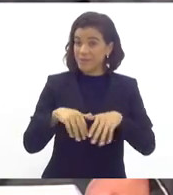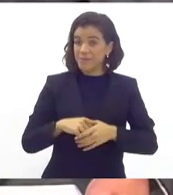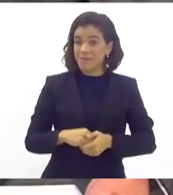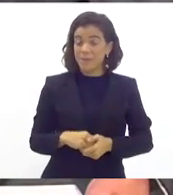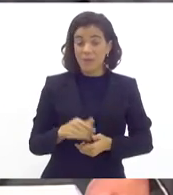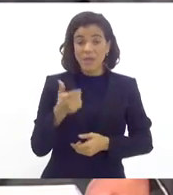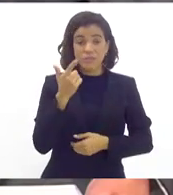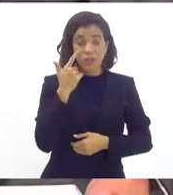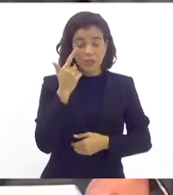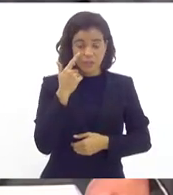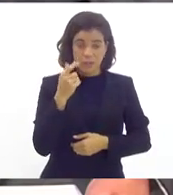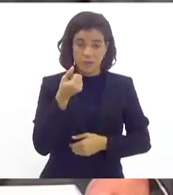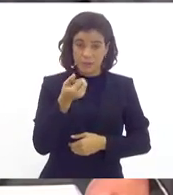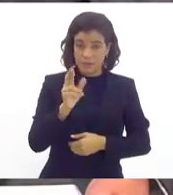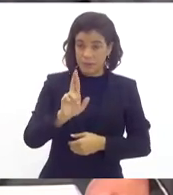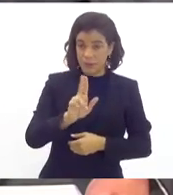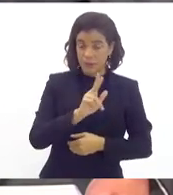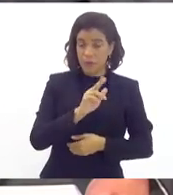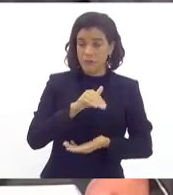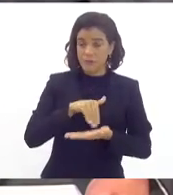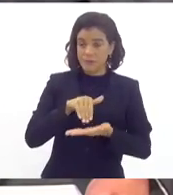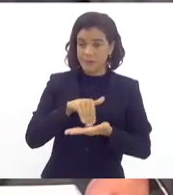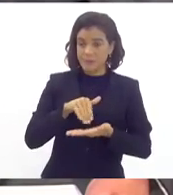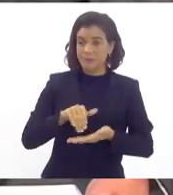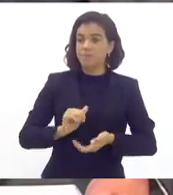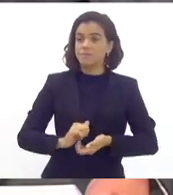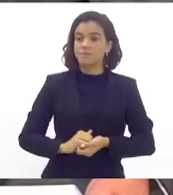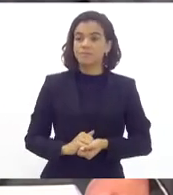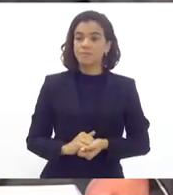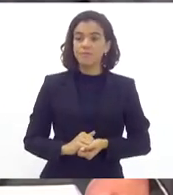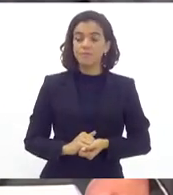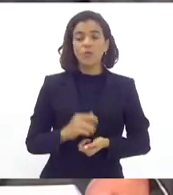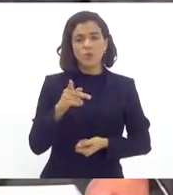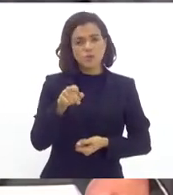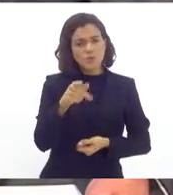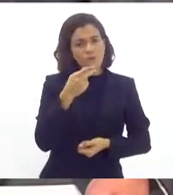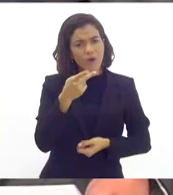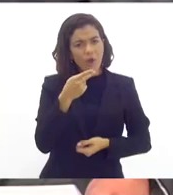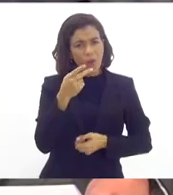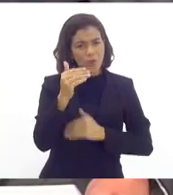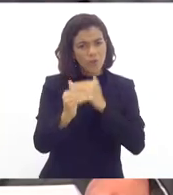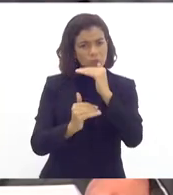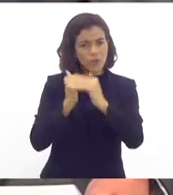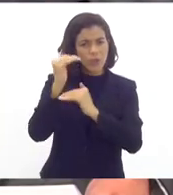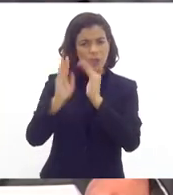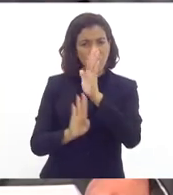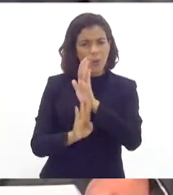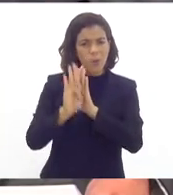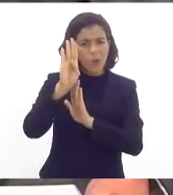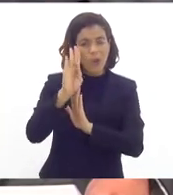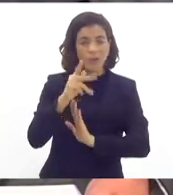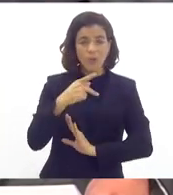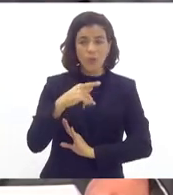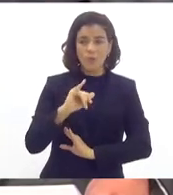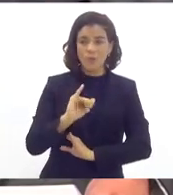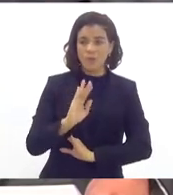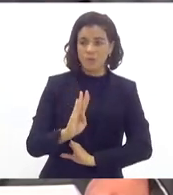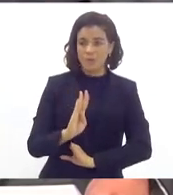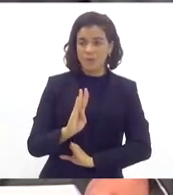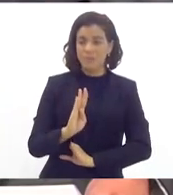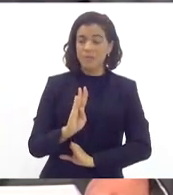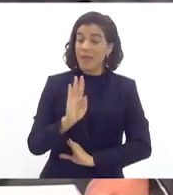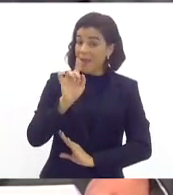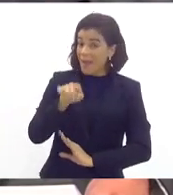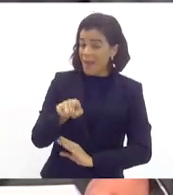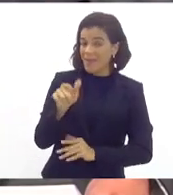Mas olha só, senhor secretário. O senhor falou no crescimento do PIB. Né? E esse que é o